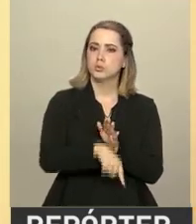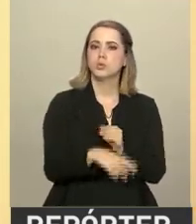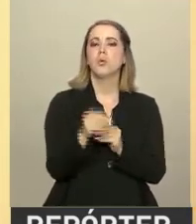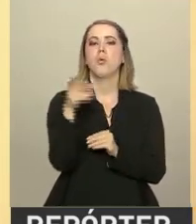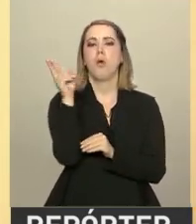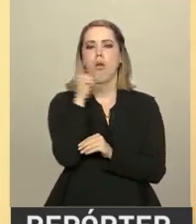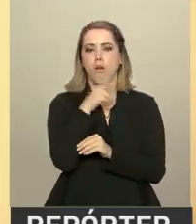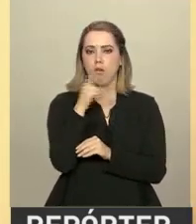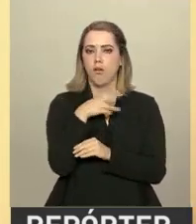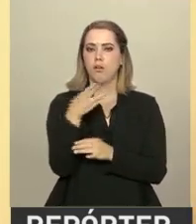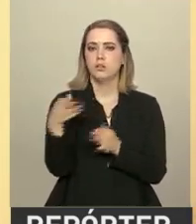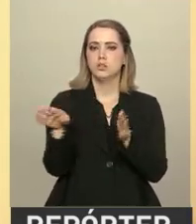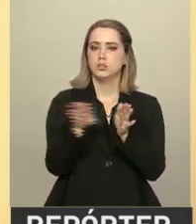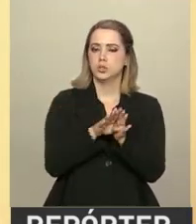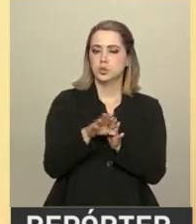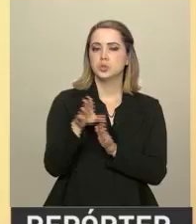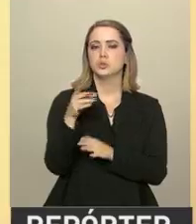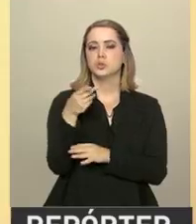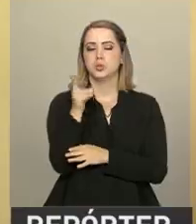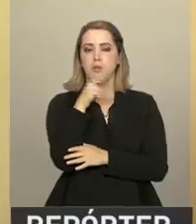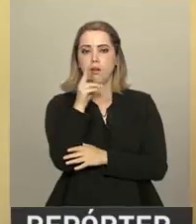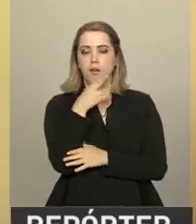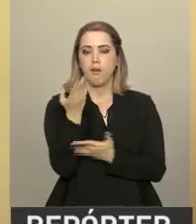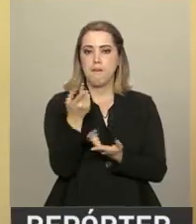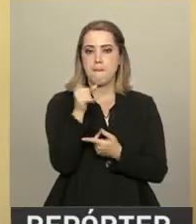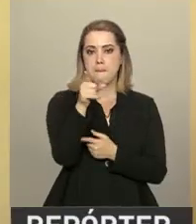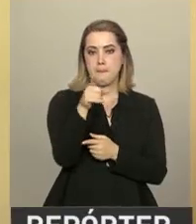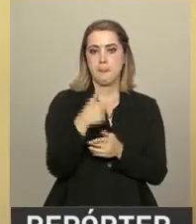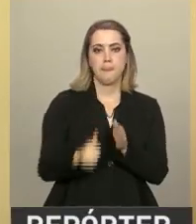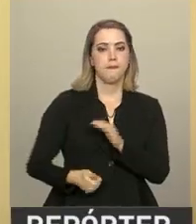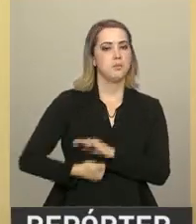mais ligeiro bem mais ligeiro viu Se melhorar mais estraga